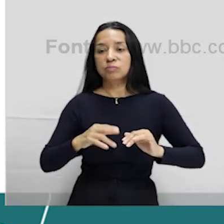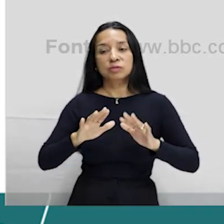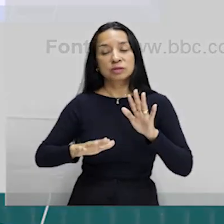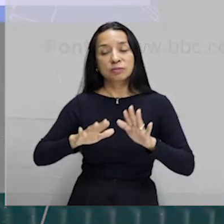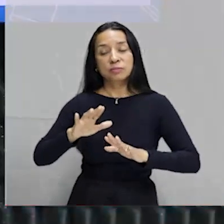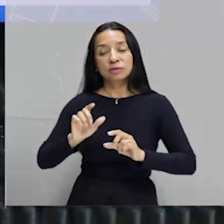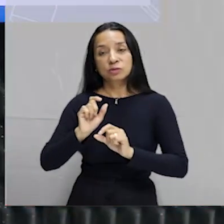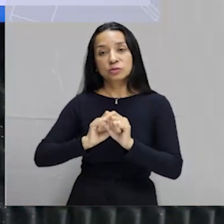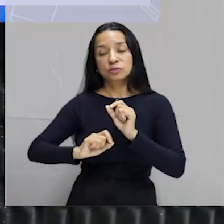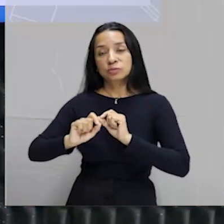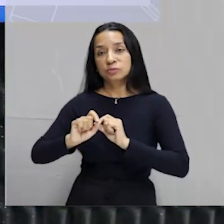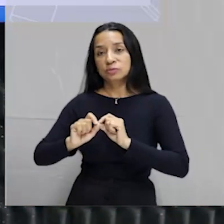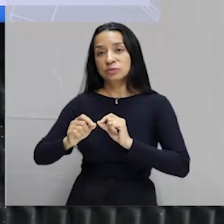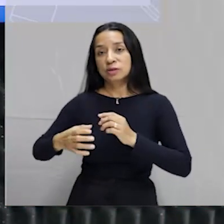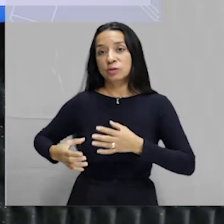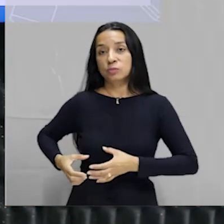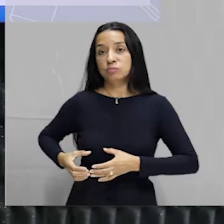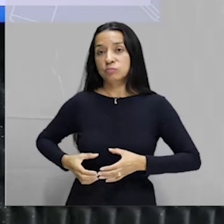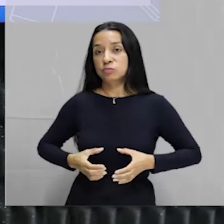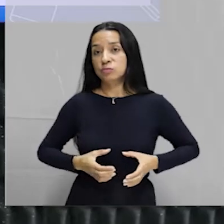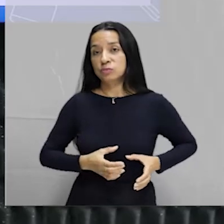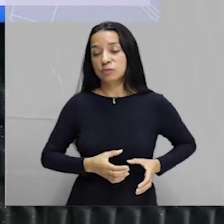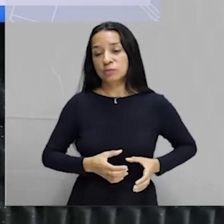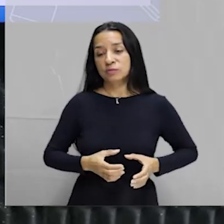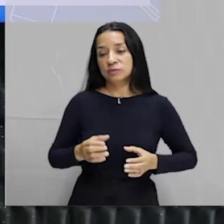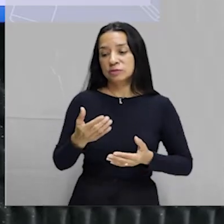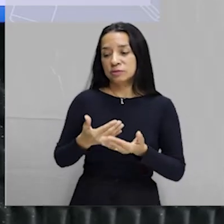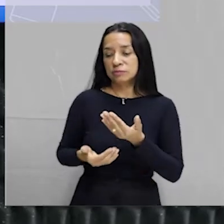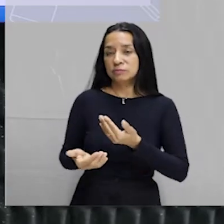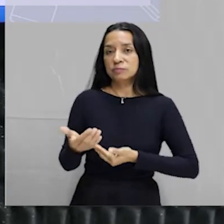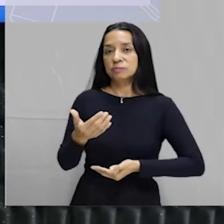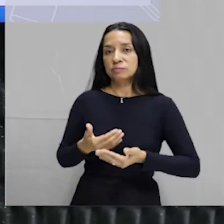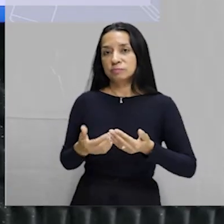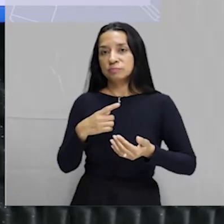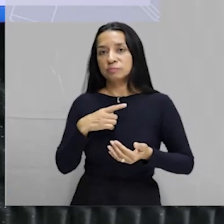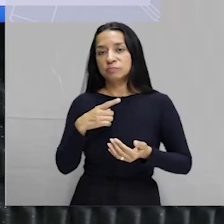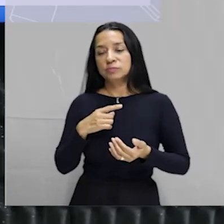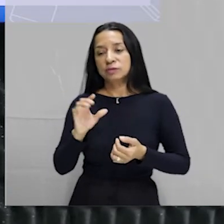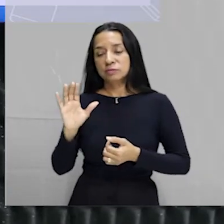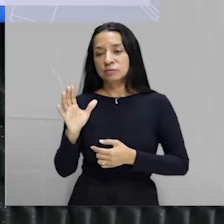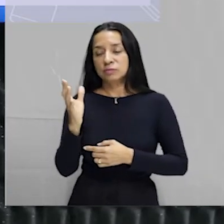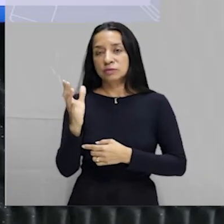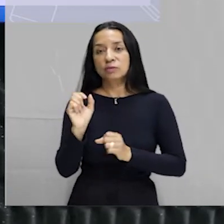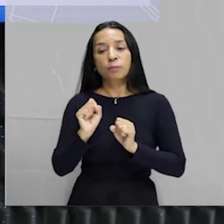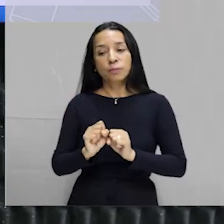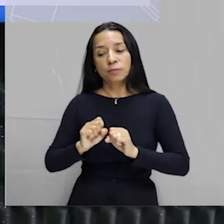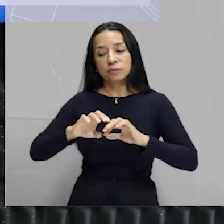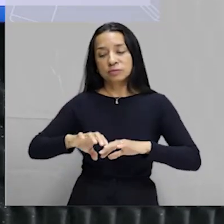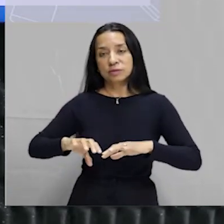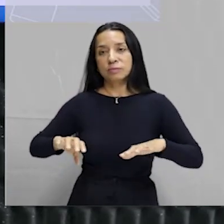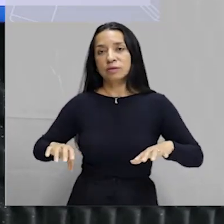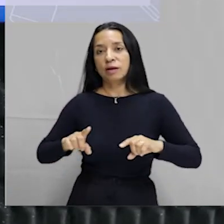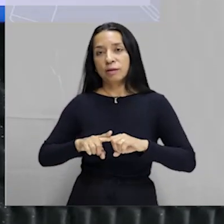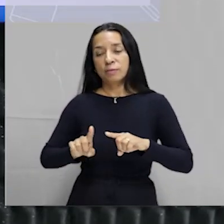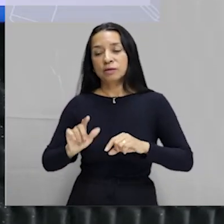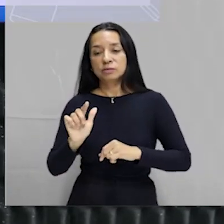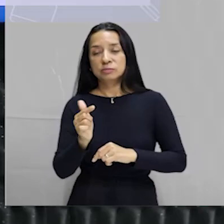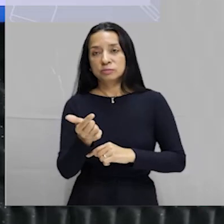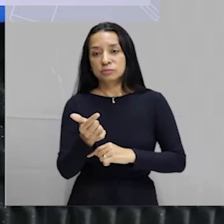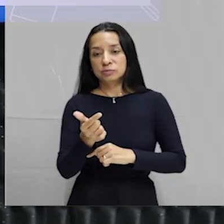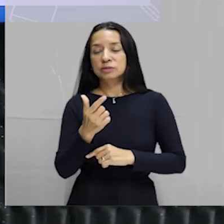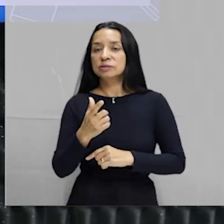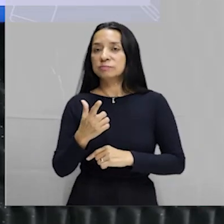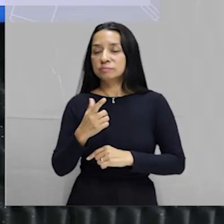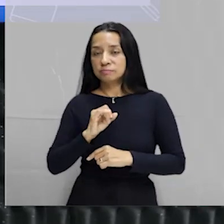órgãos que estão sendo compartilhados, tá? Então, eu posso ter situações que pode haver essa separação, mas outras, se